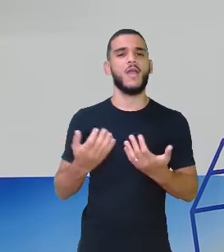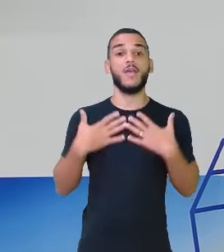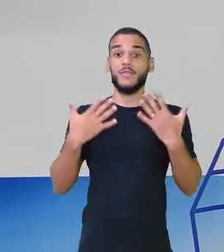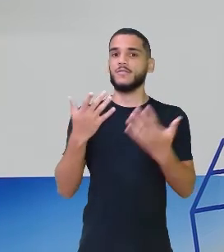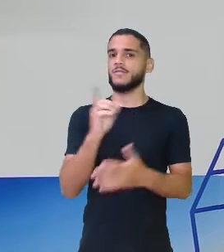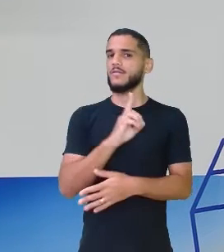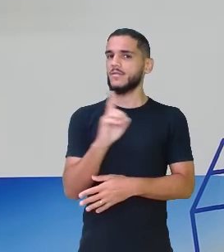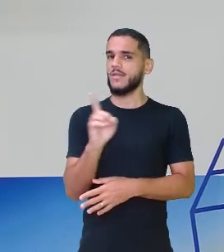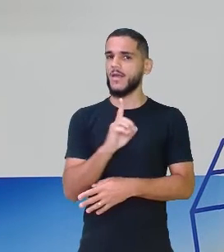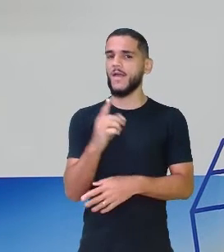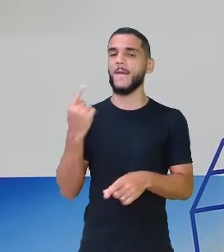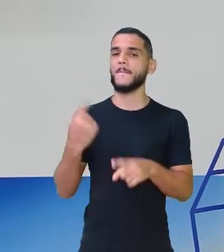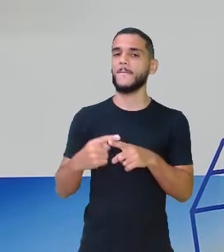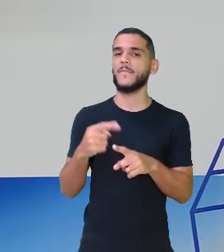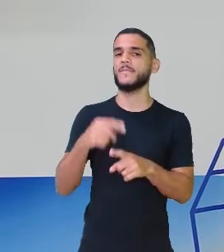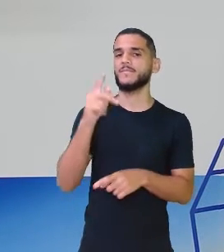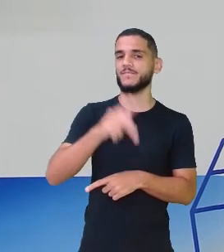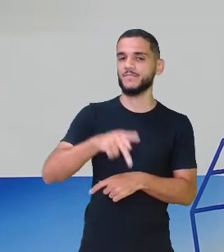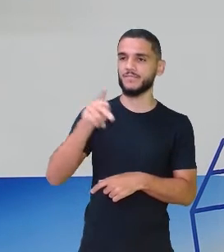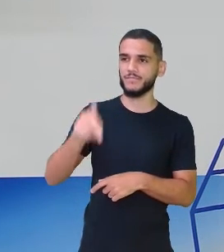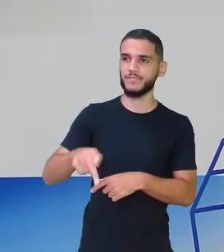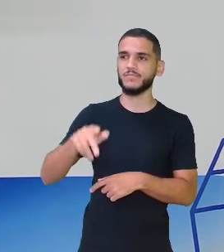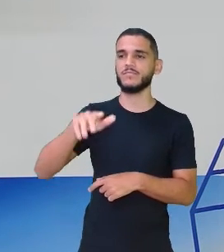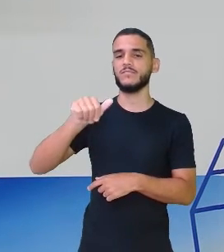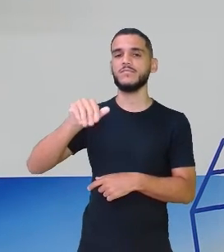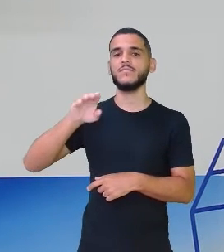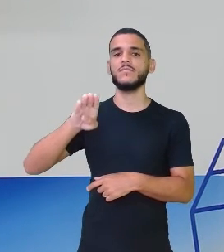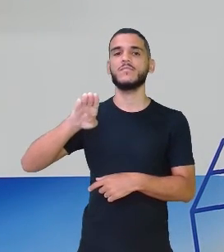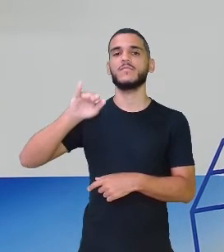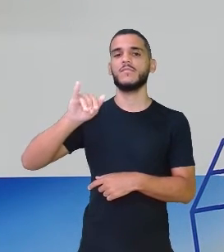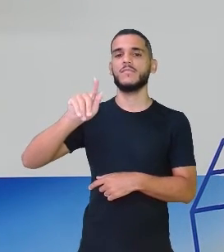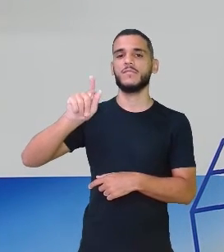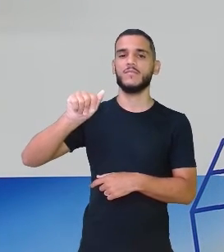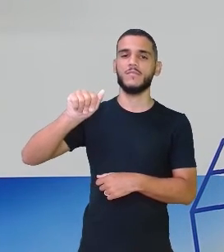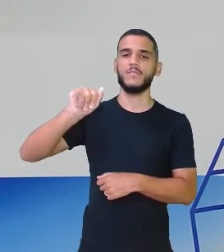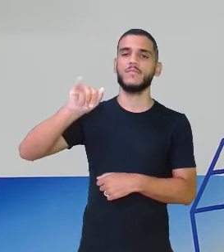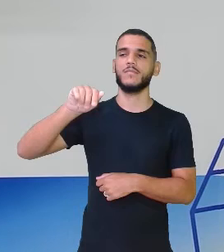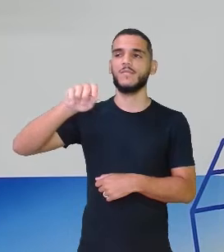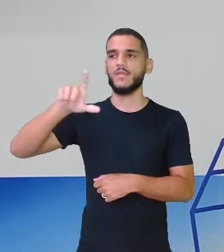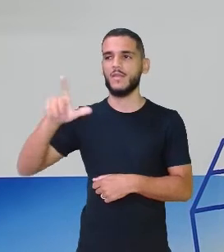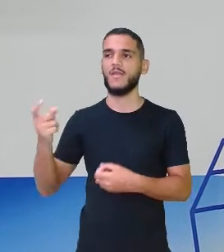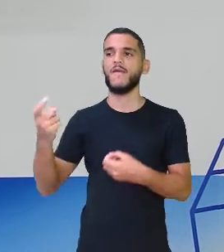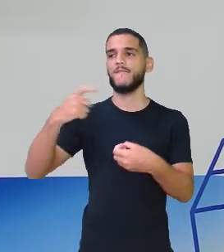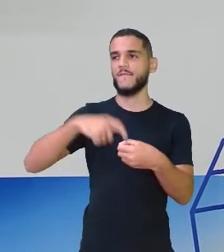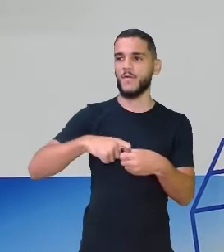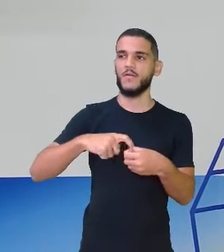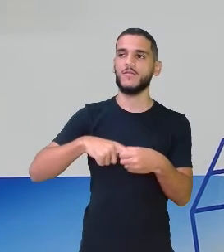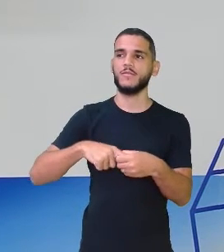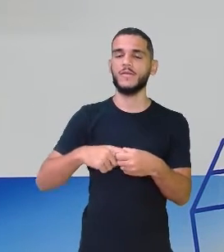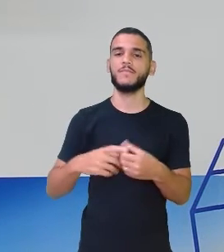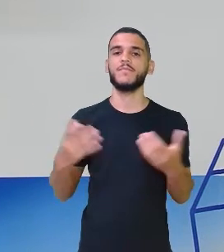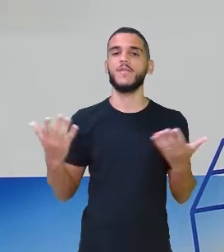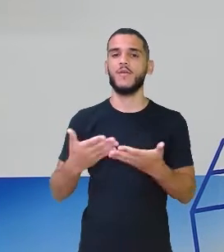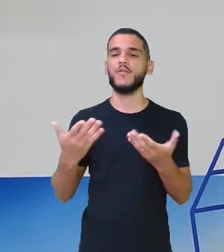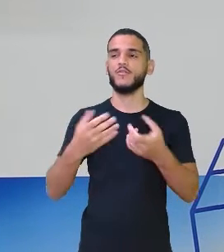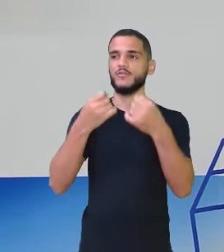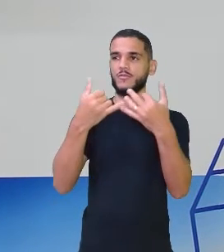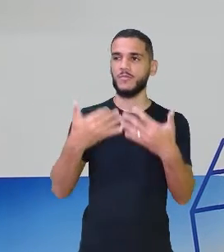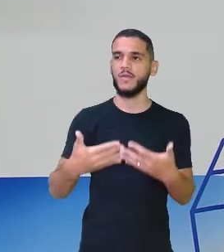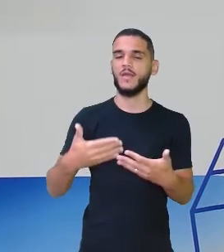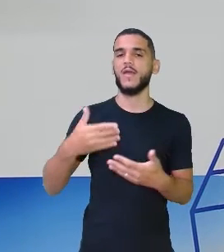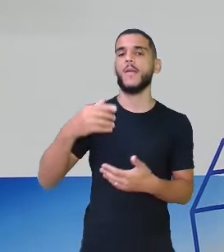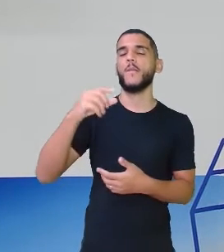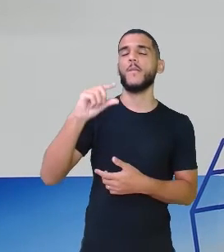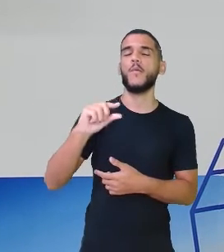a professora Abigail já estará de volta, beleza? Hoje a gente vai conversar um pouco sobre